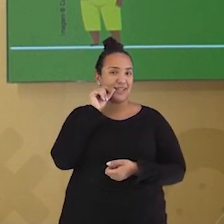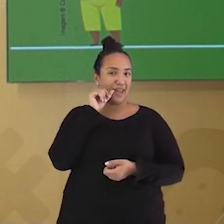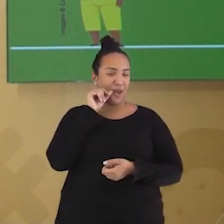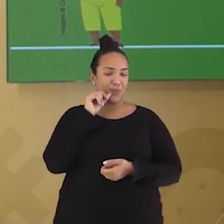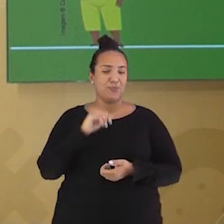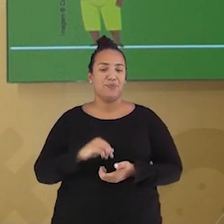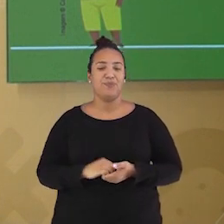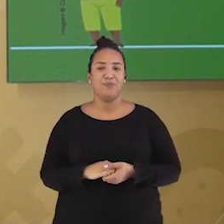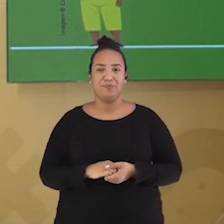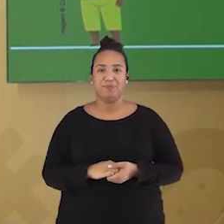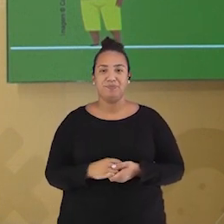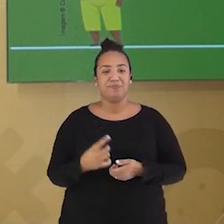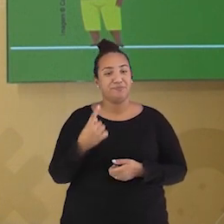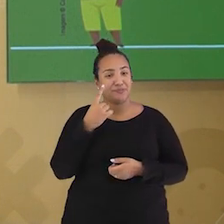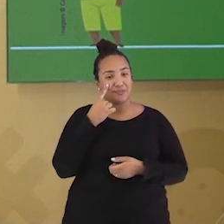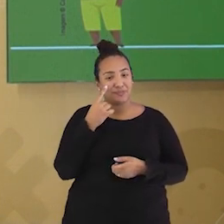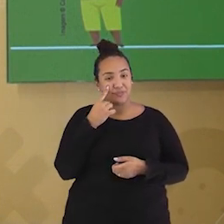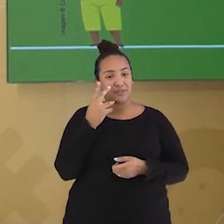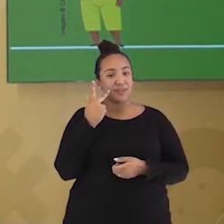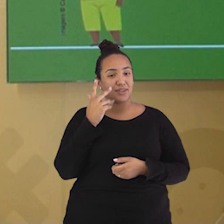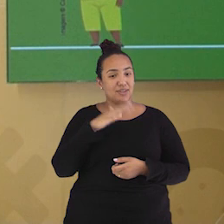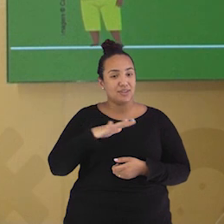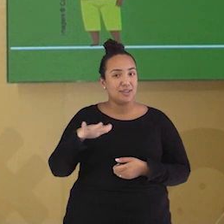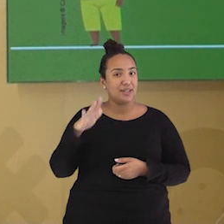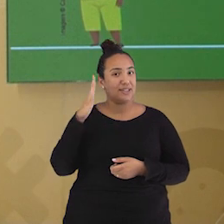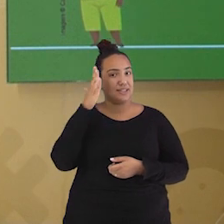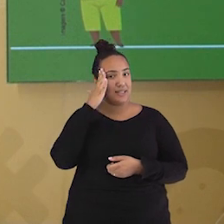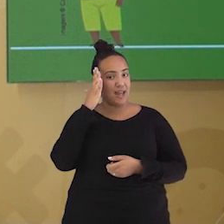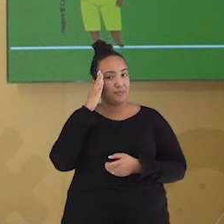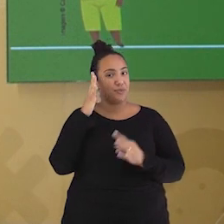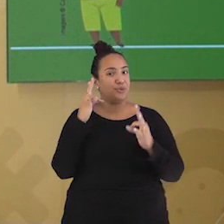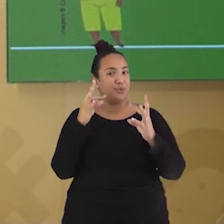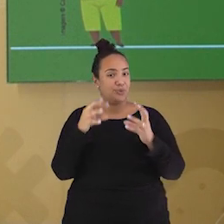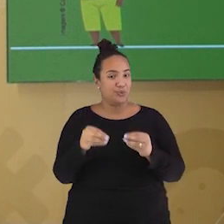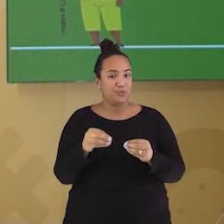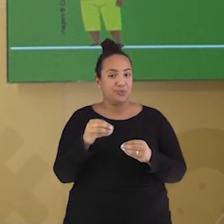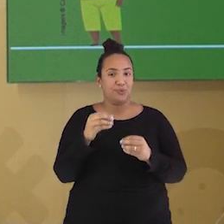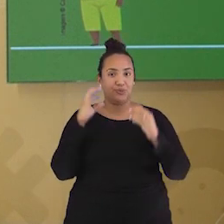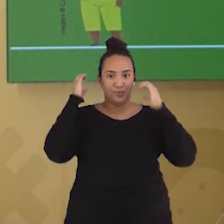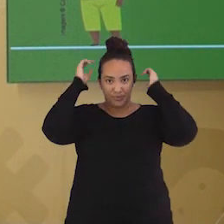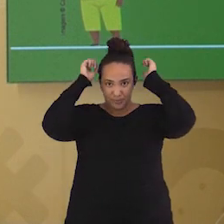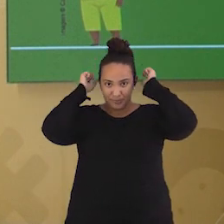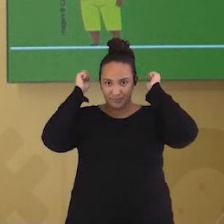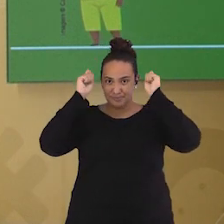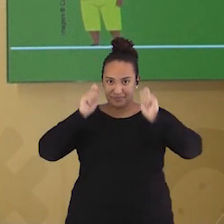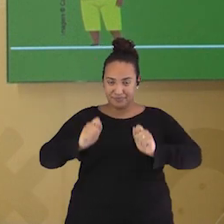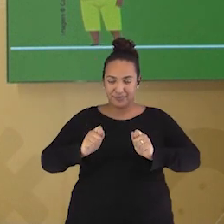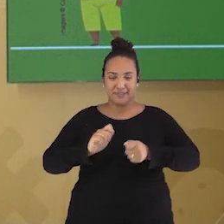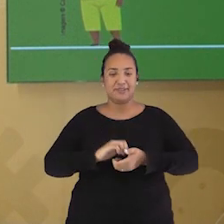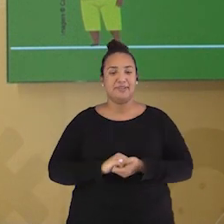Salgado. Viram? Ela adivinhou tudo. Pode tirar a venda, Thalita.